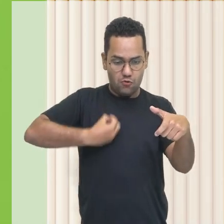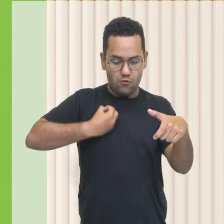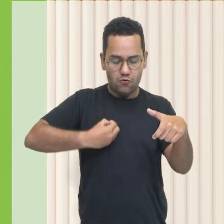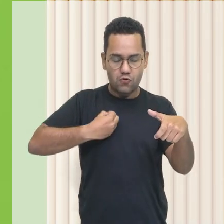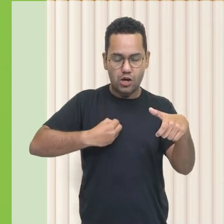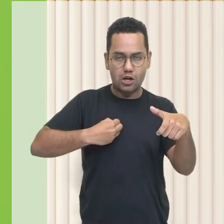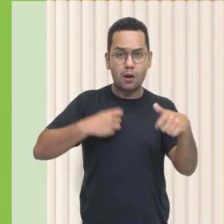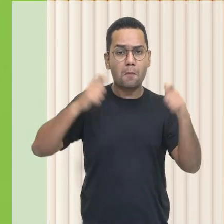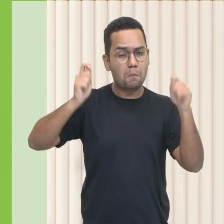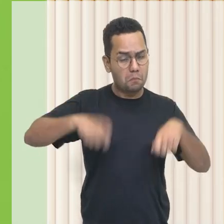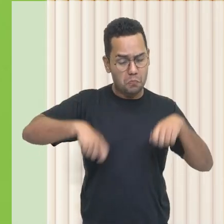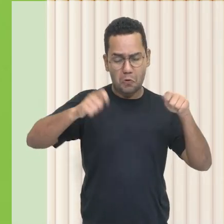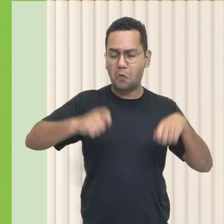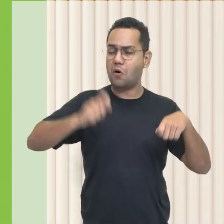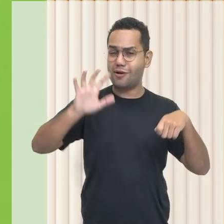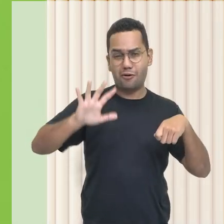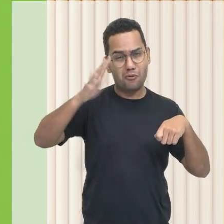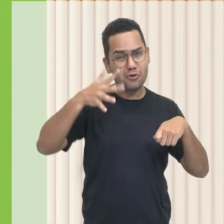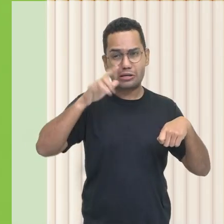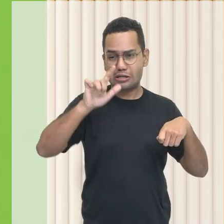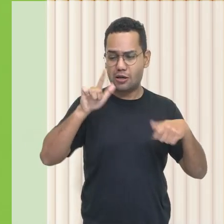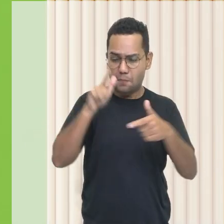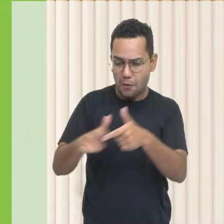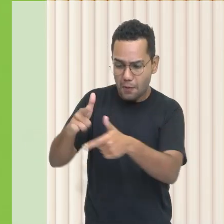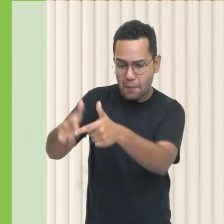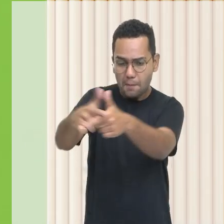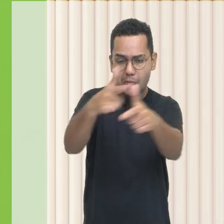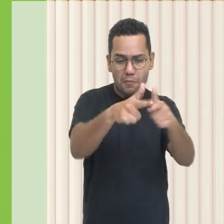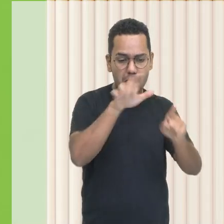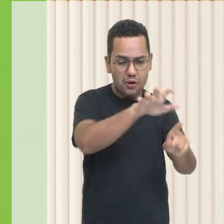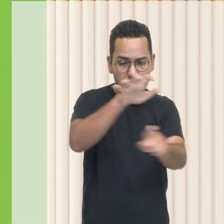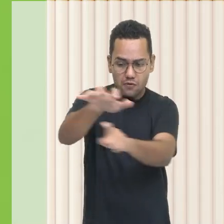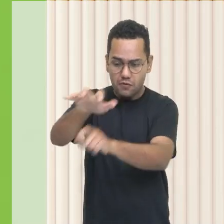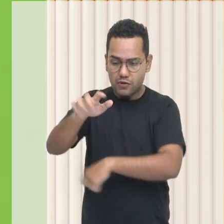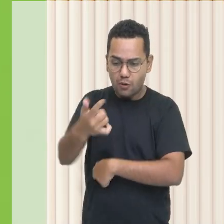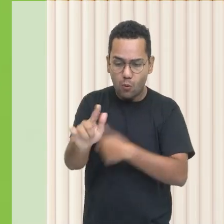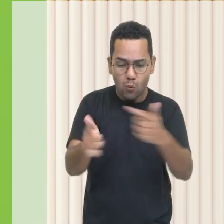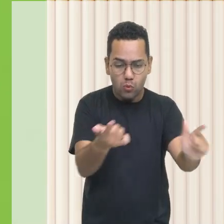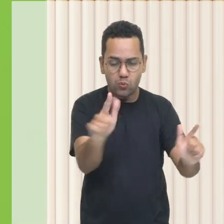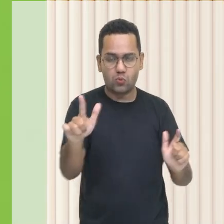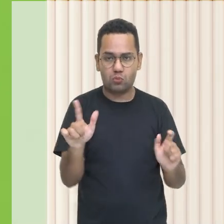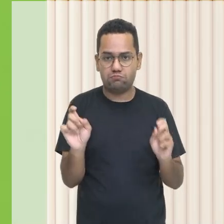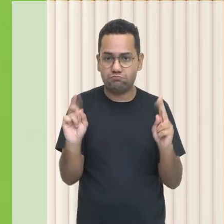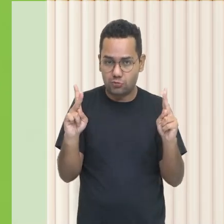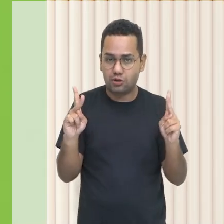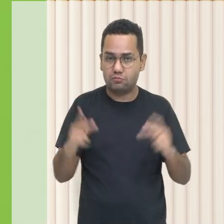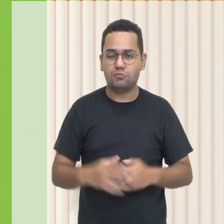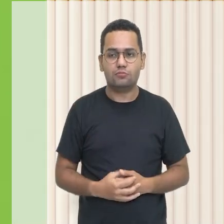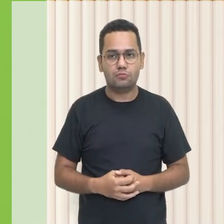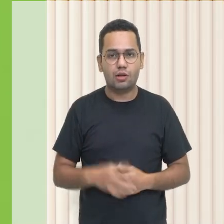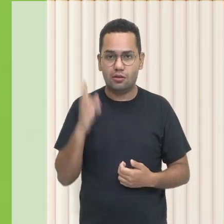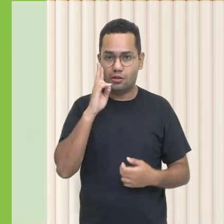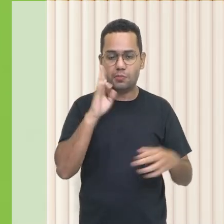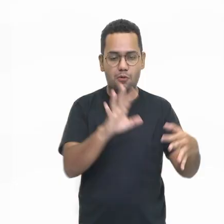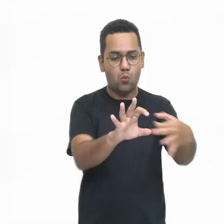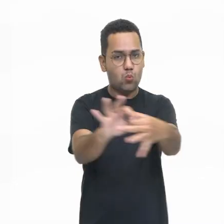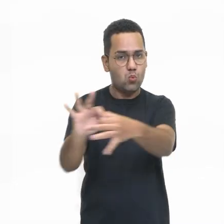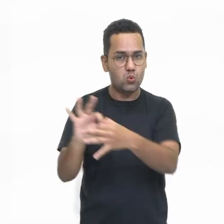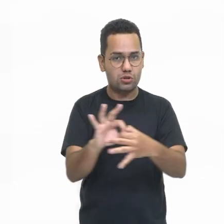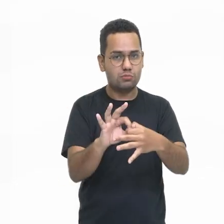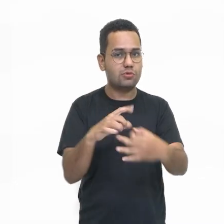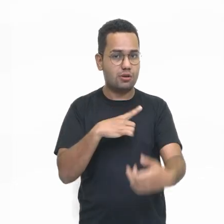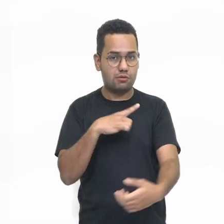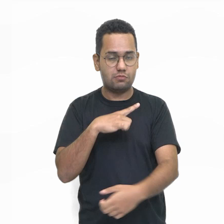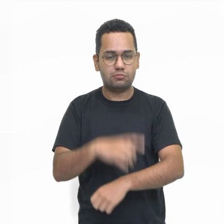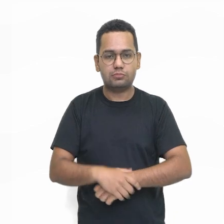vai acarretar, né, como se fosse um efeito dominó, em problemas nos biomas vizinhos, né, eles estão todos interligados.